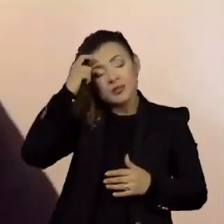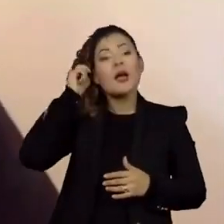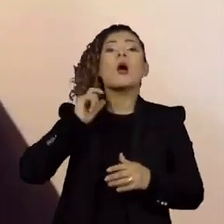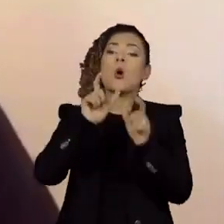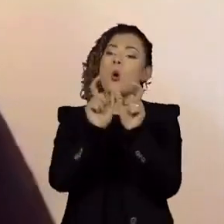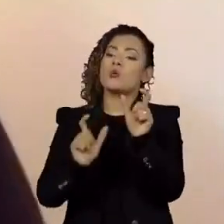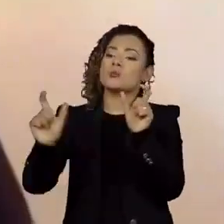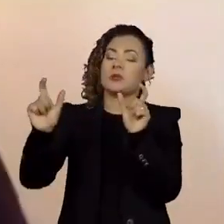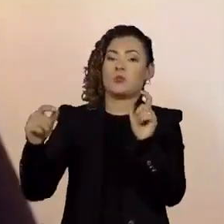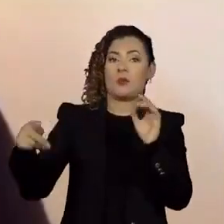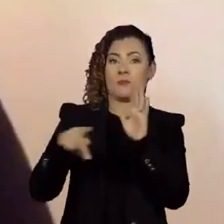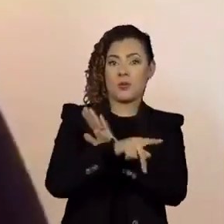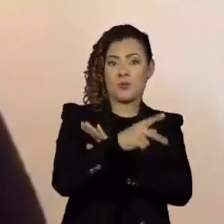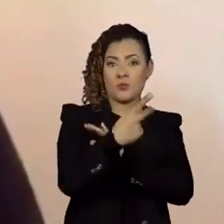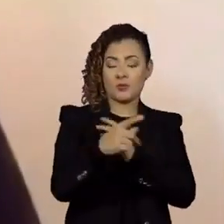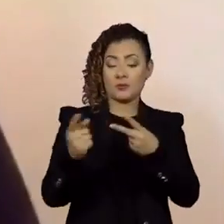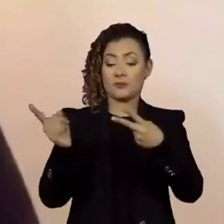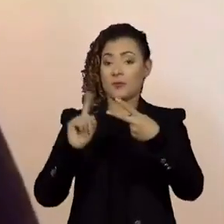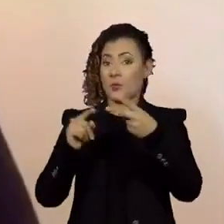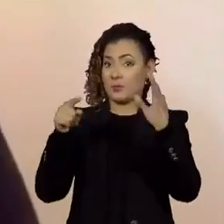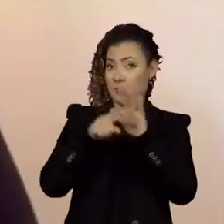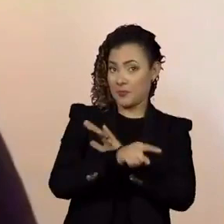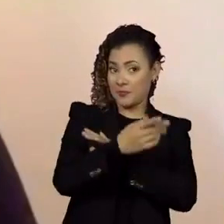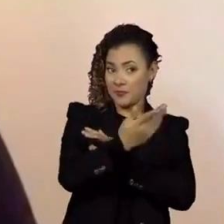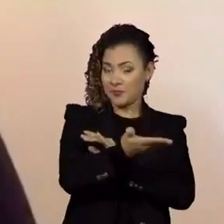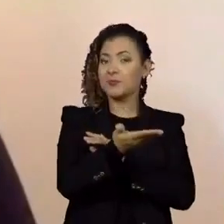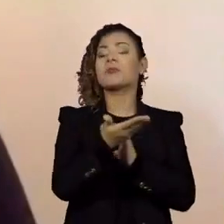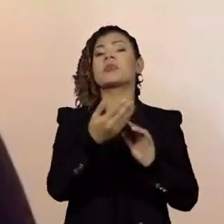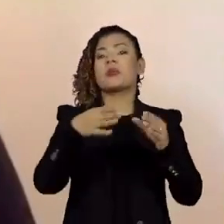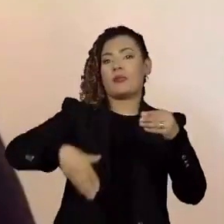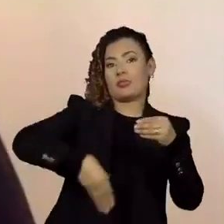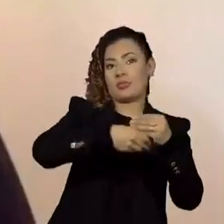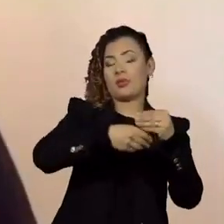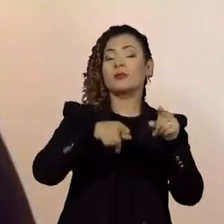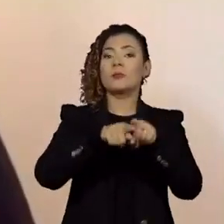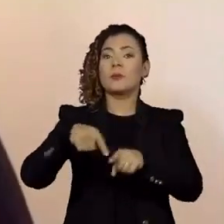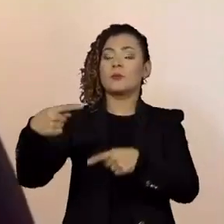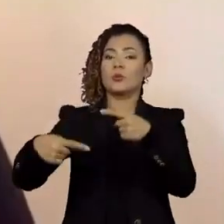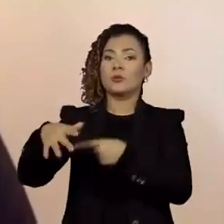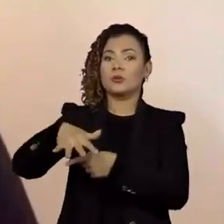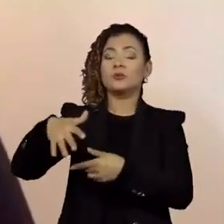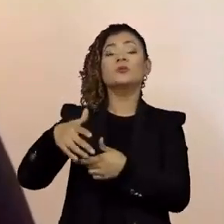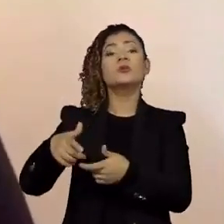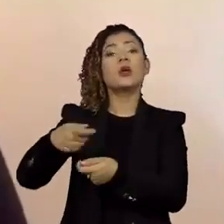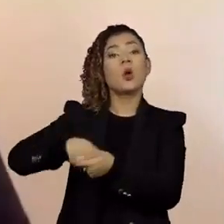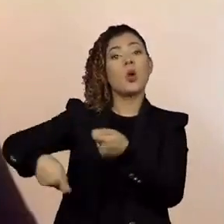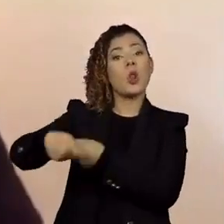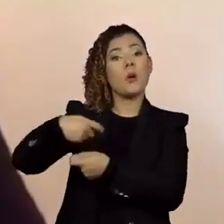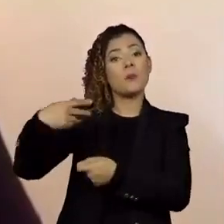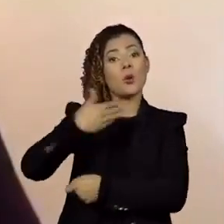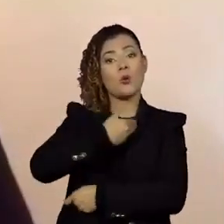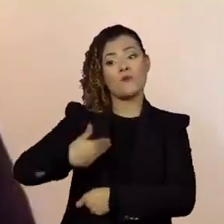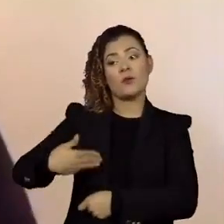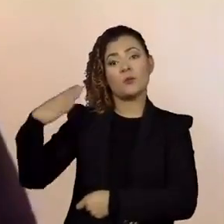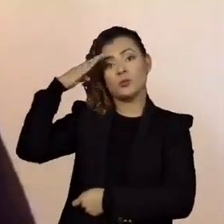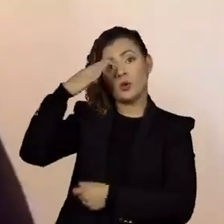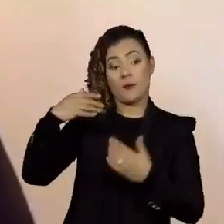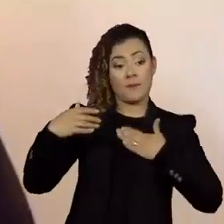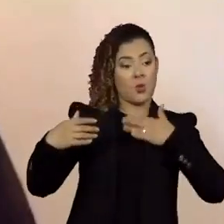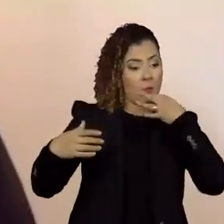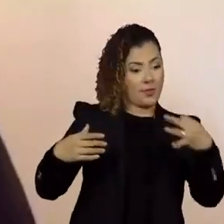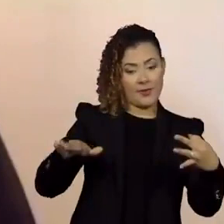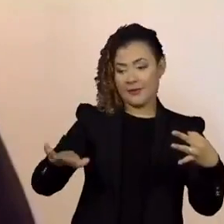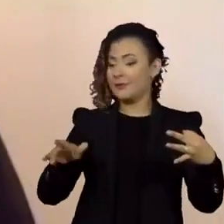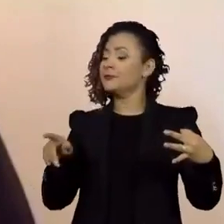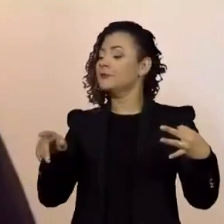sua pergunta. A segunda tem a ver com como é que está sendo implementada a política macroeconômica do governo Bolsonaro hoje,